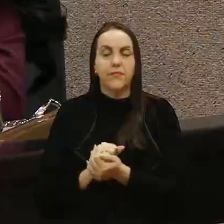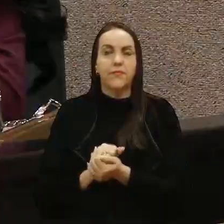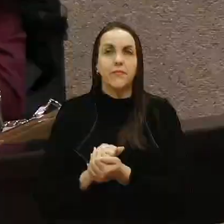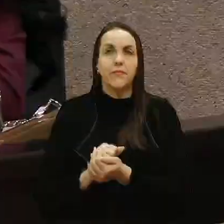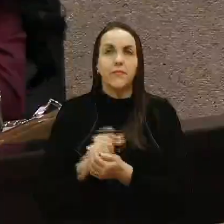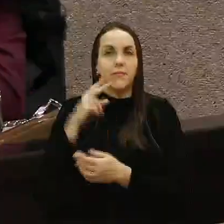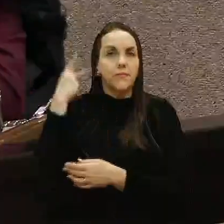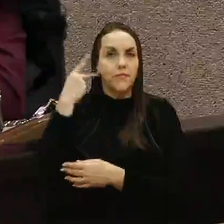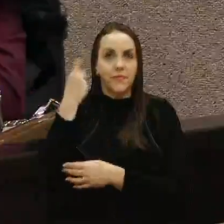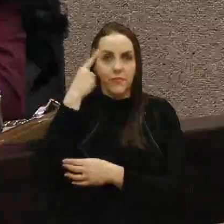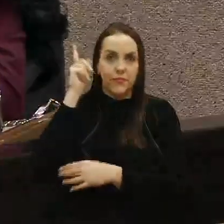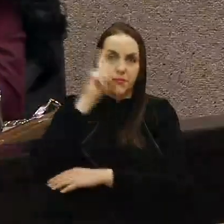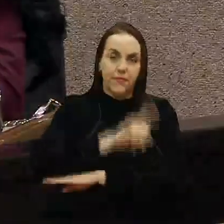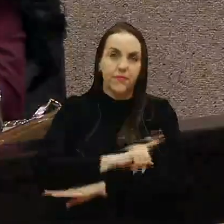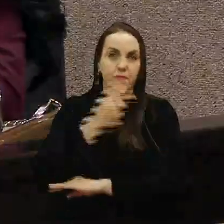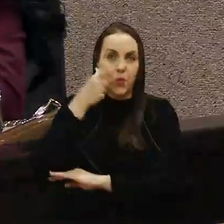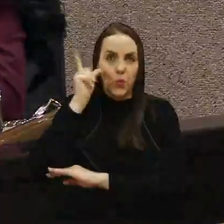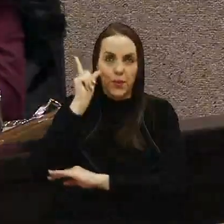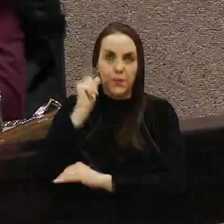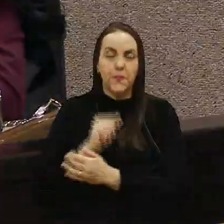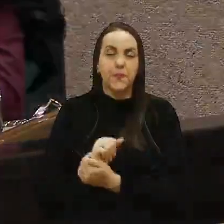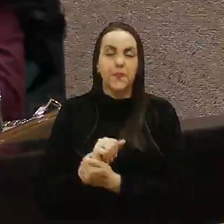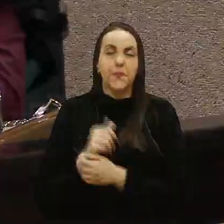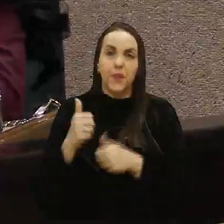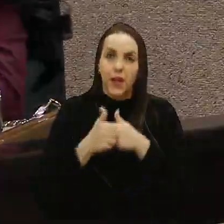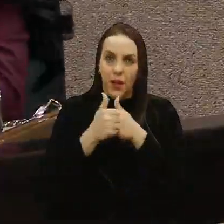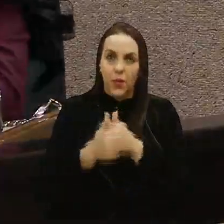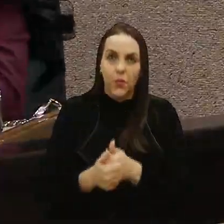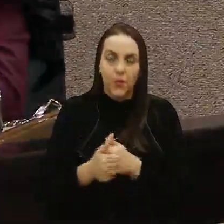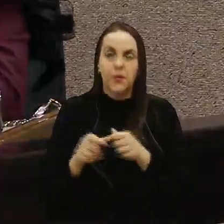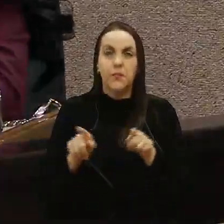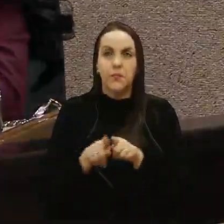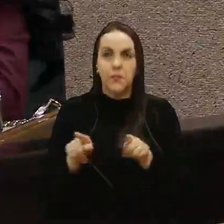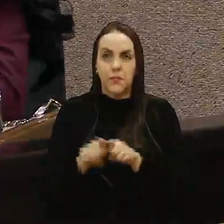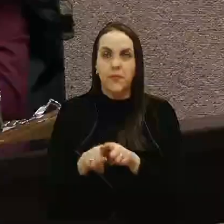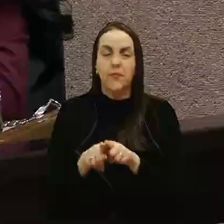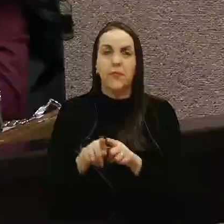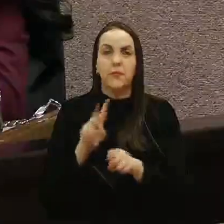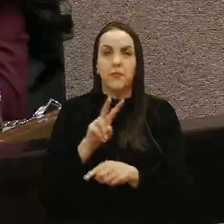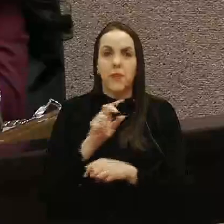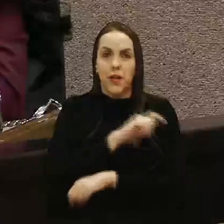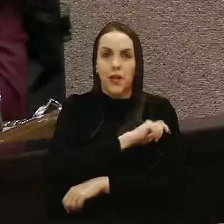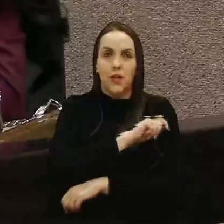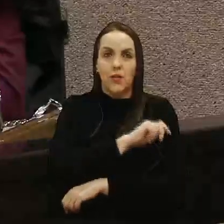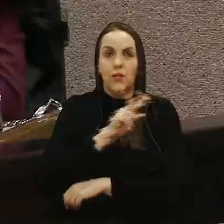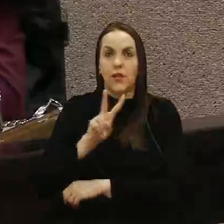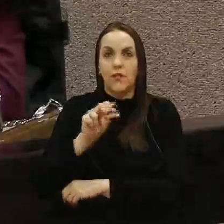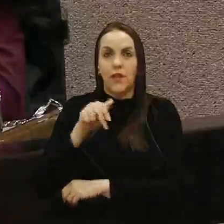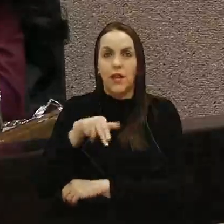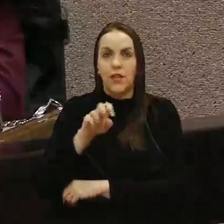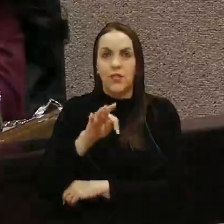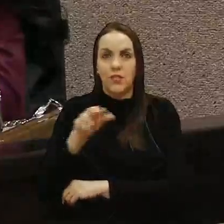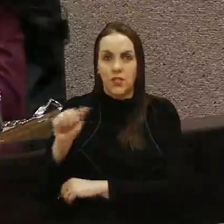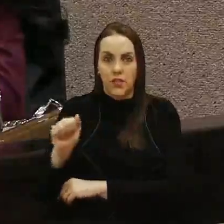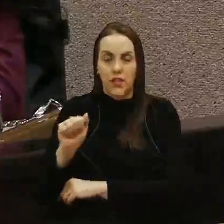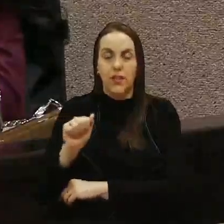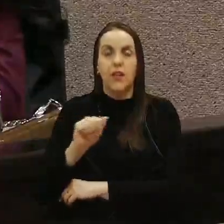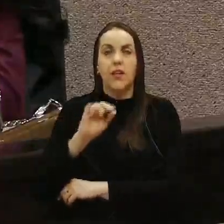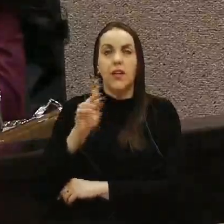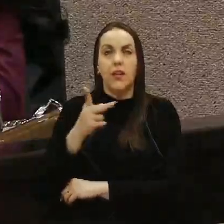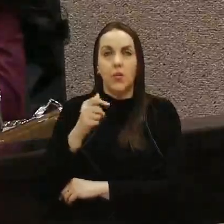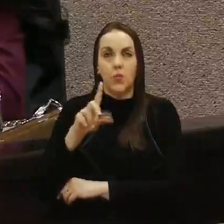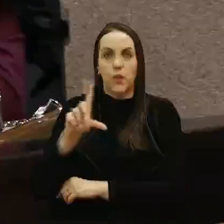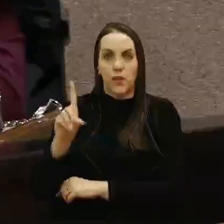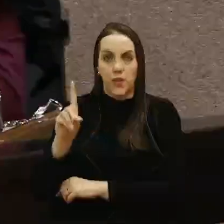de ontem, né? Além de a gente acompanhar a questão da aluna da Valentina, da Hilda Barazetti, ontem estive aqui por